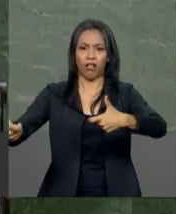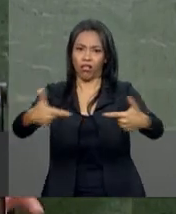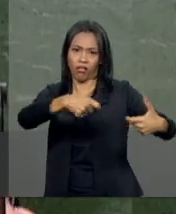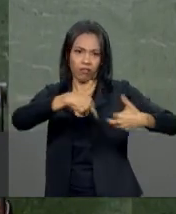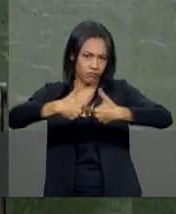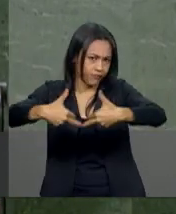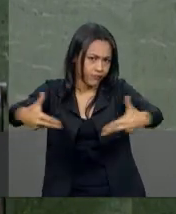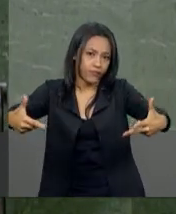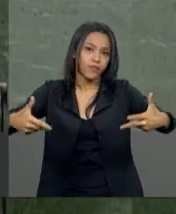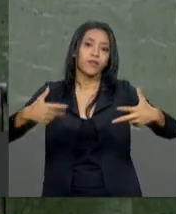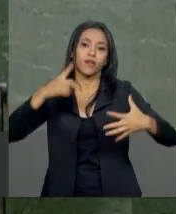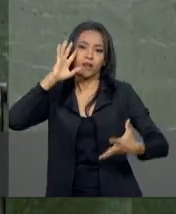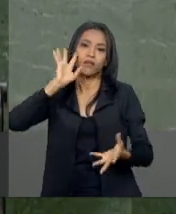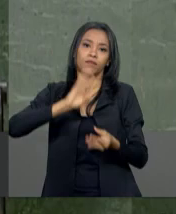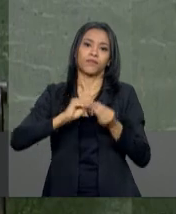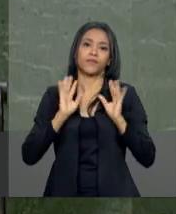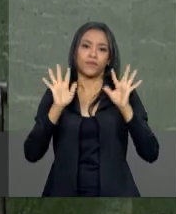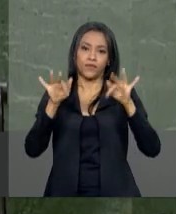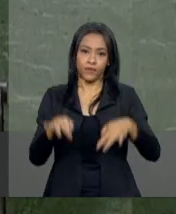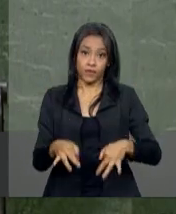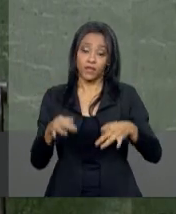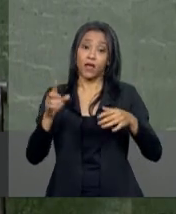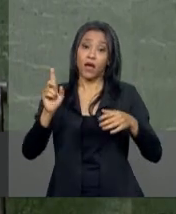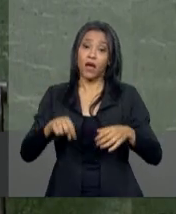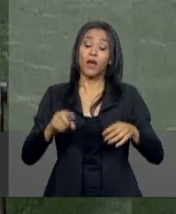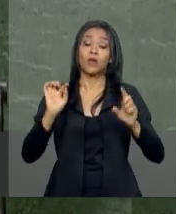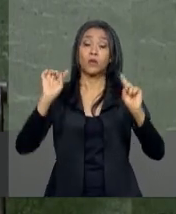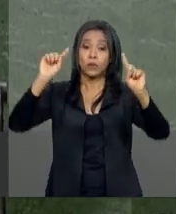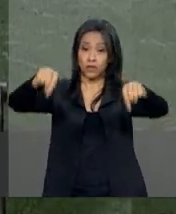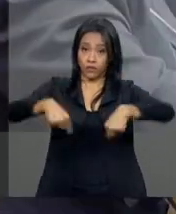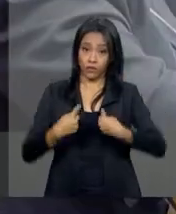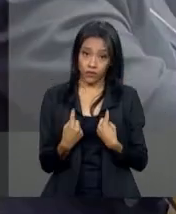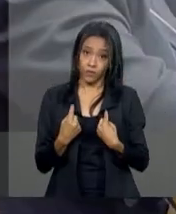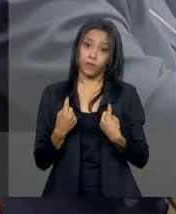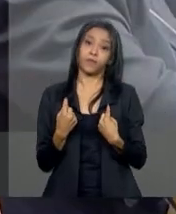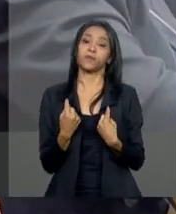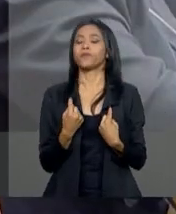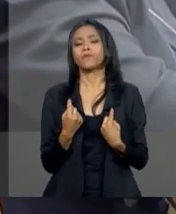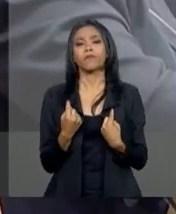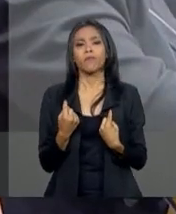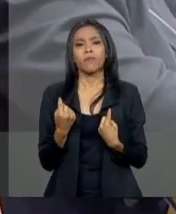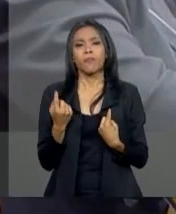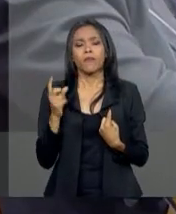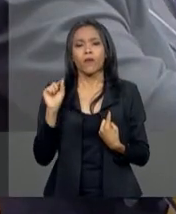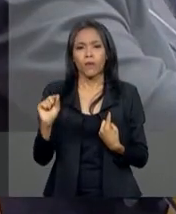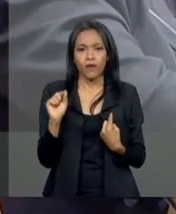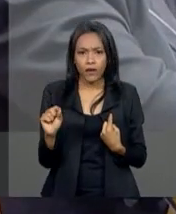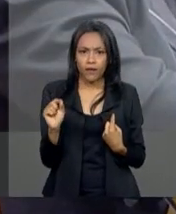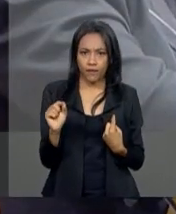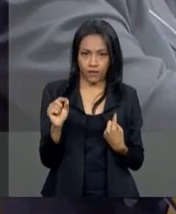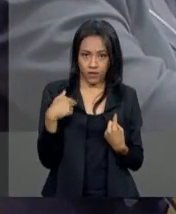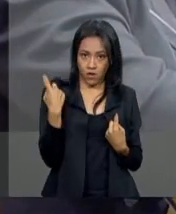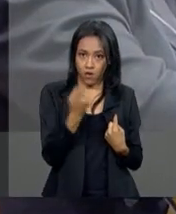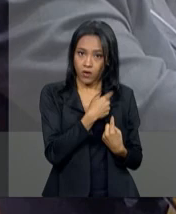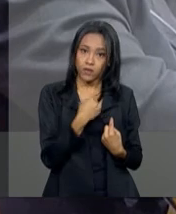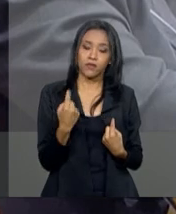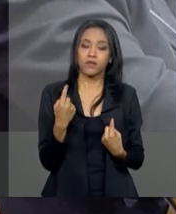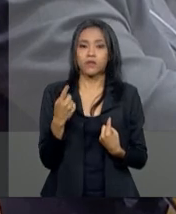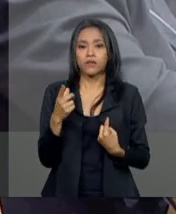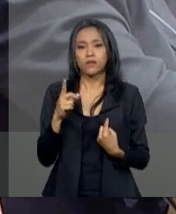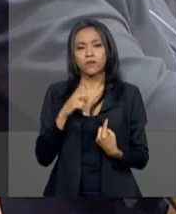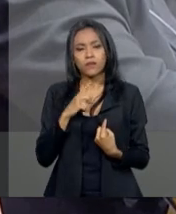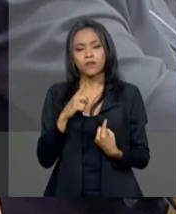digo eu o desafio do unilateralismo a ele nós respondemos com mais